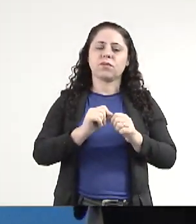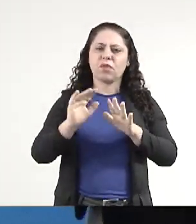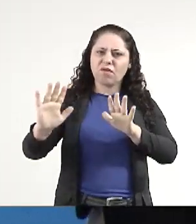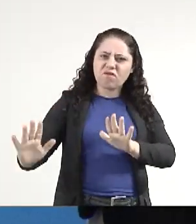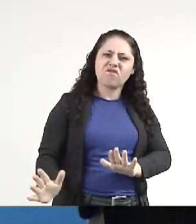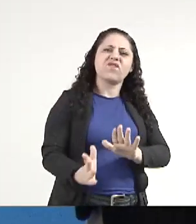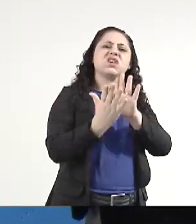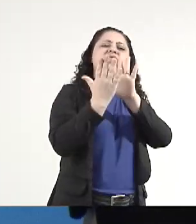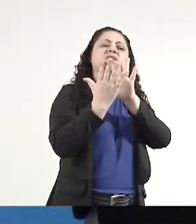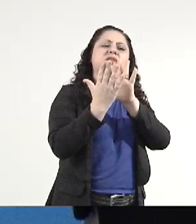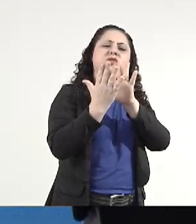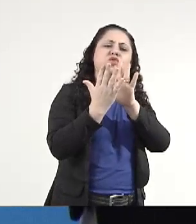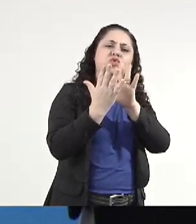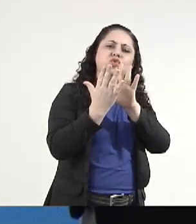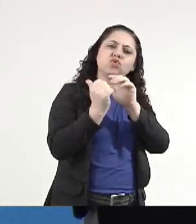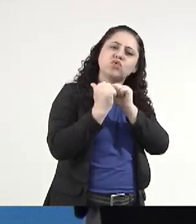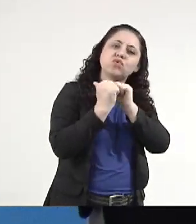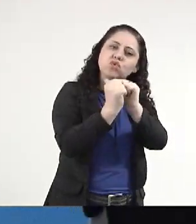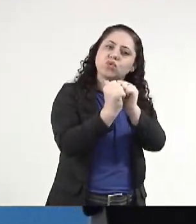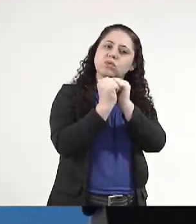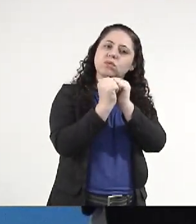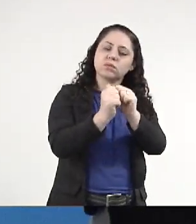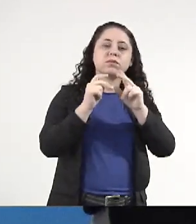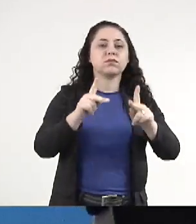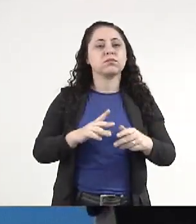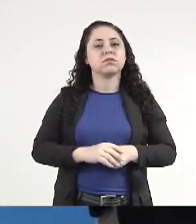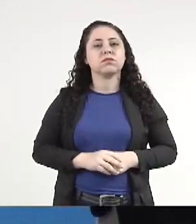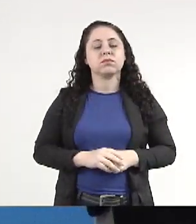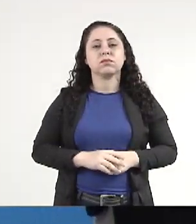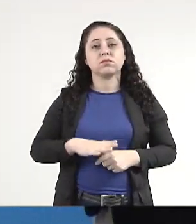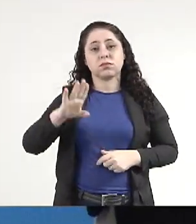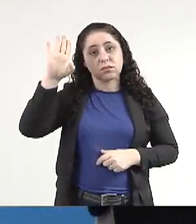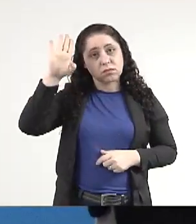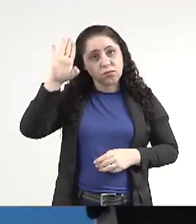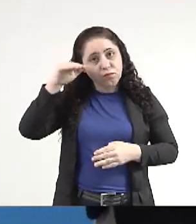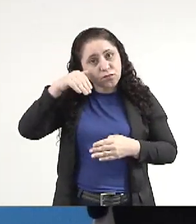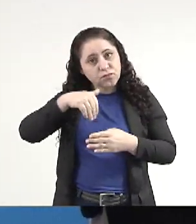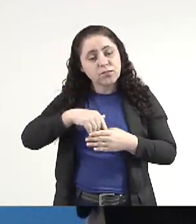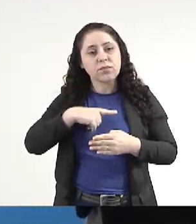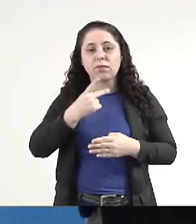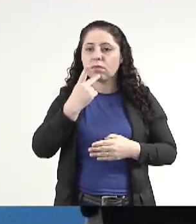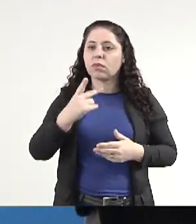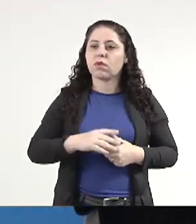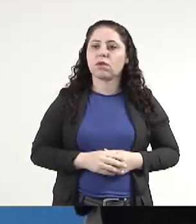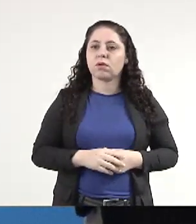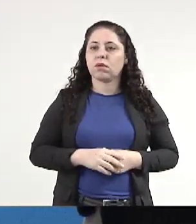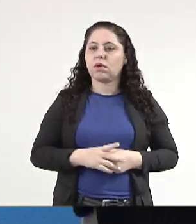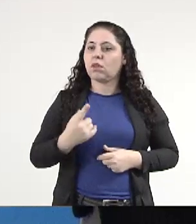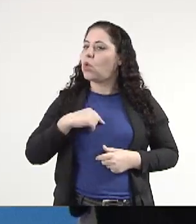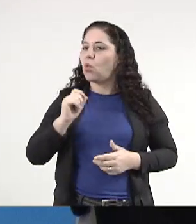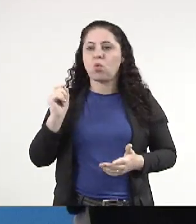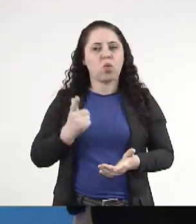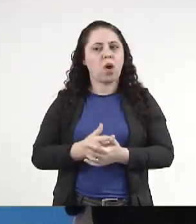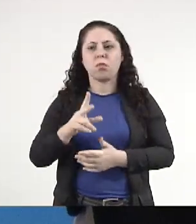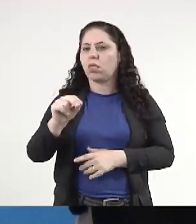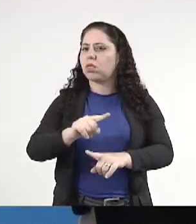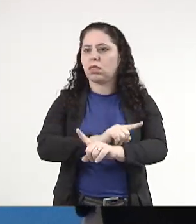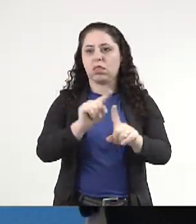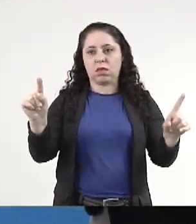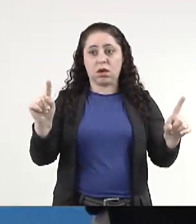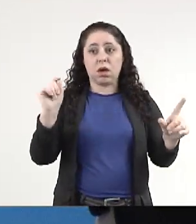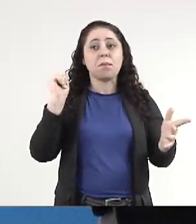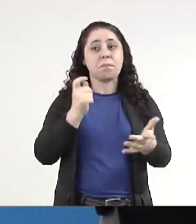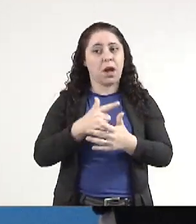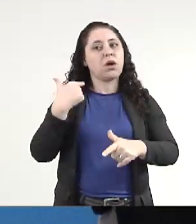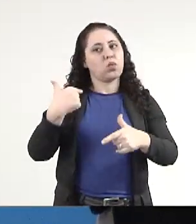enfrentamento corpo a corpo com a população. Em todas as eleições que eu participei, eu fiz esse debate dizendo: a gente não compra voto, não. A gente